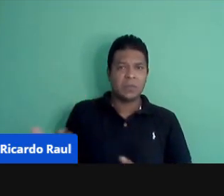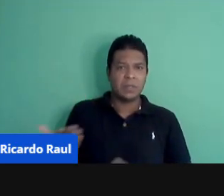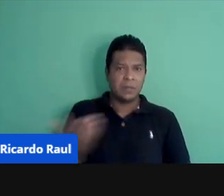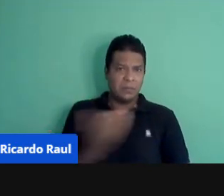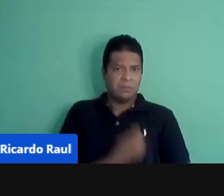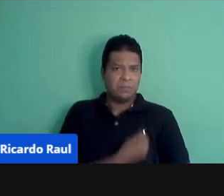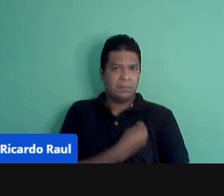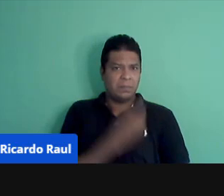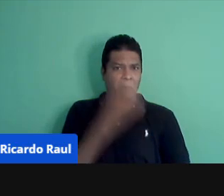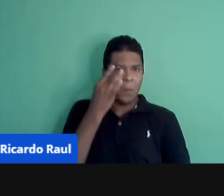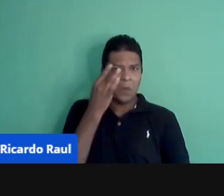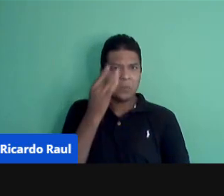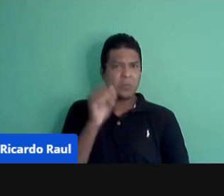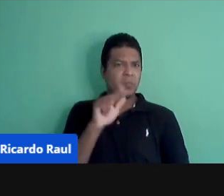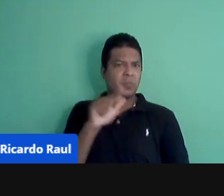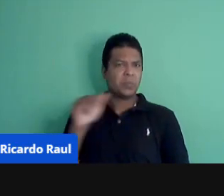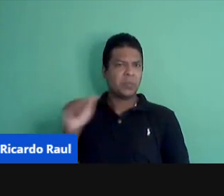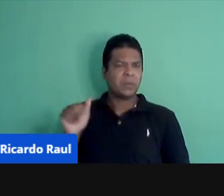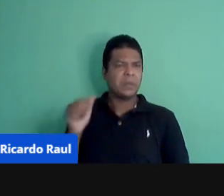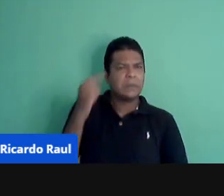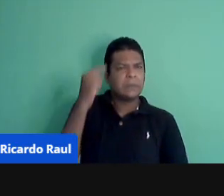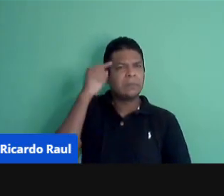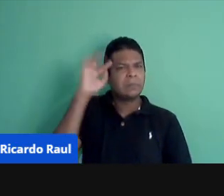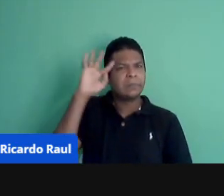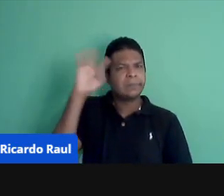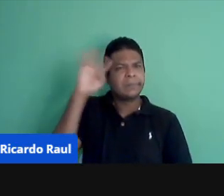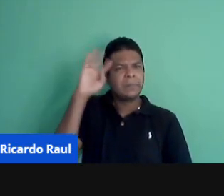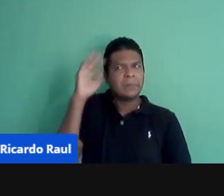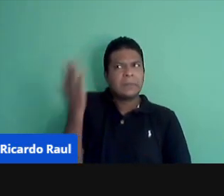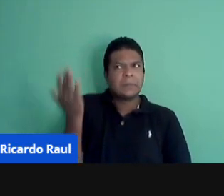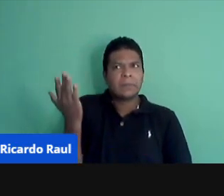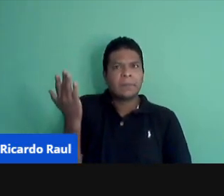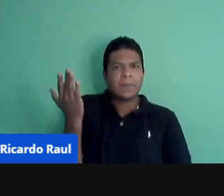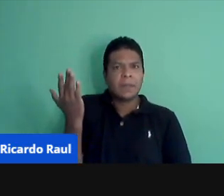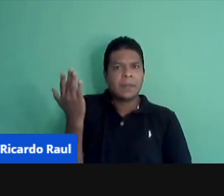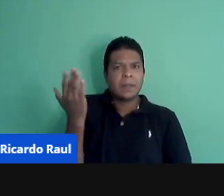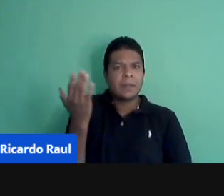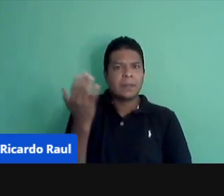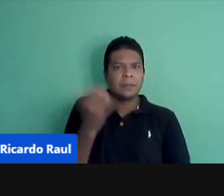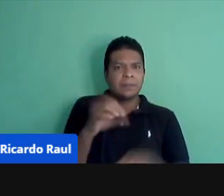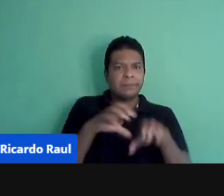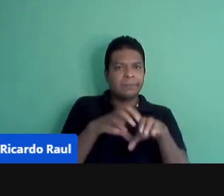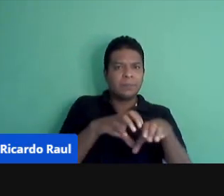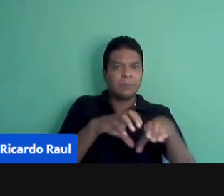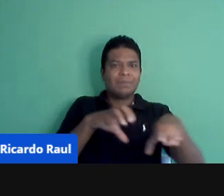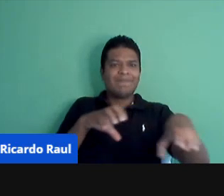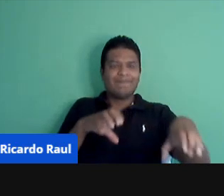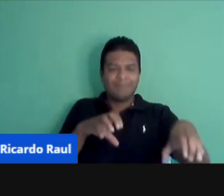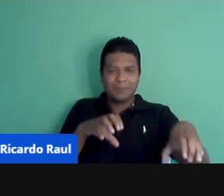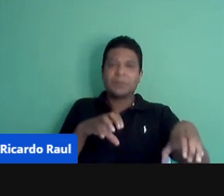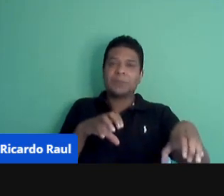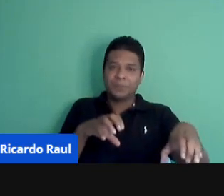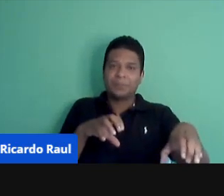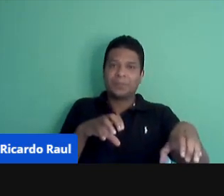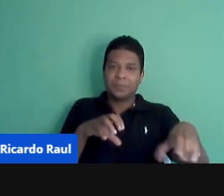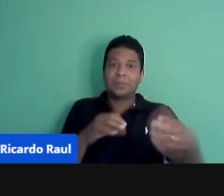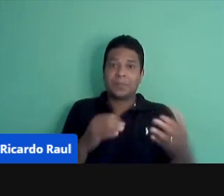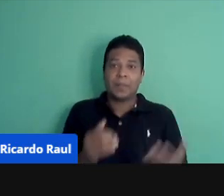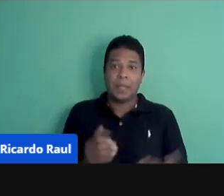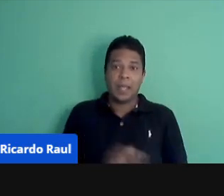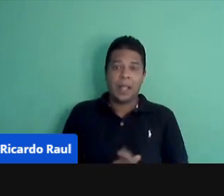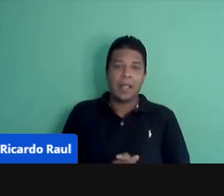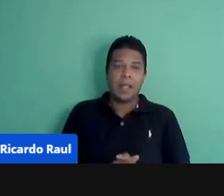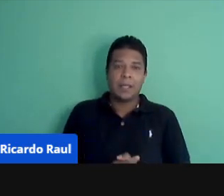presenciais, mas nunca tinha imaginado que um dia precisasse, né, dar aula remota. Então, está sendo, né, na